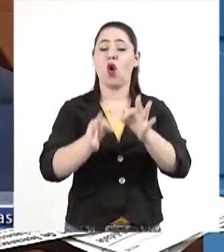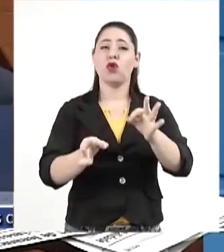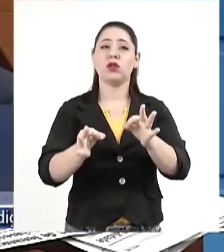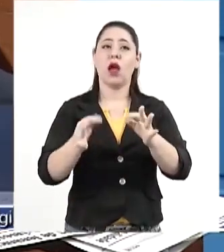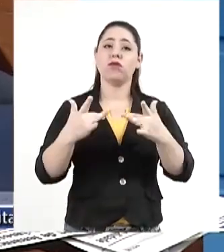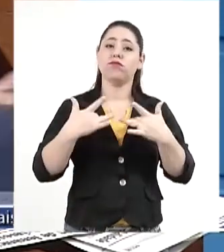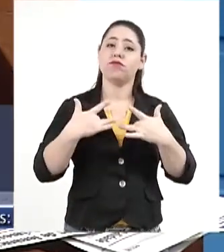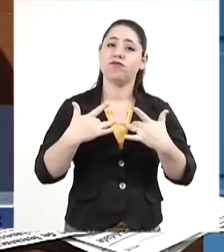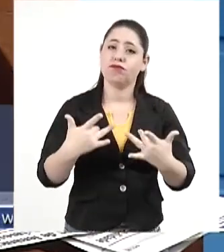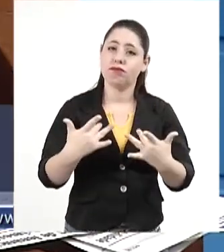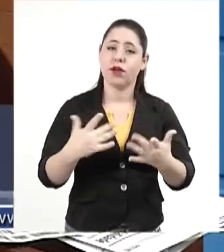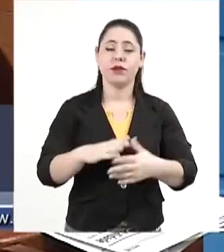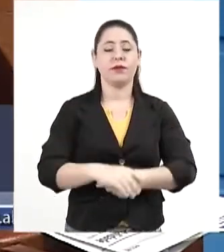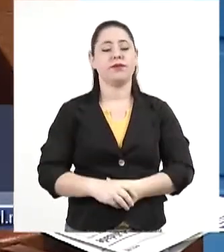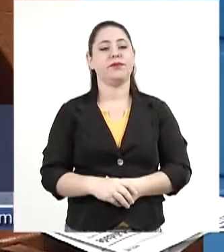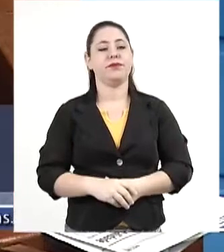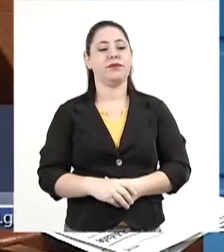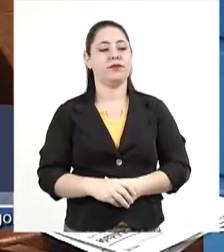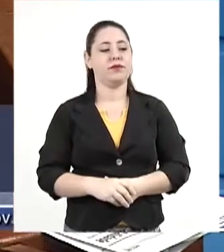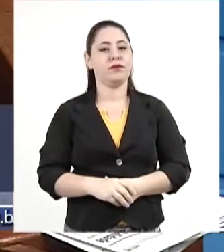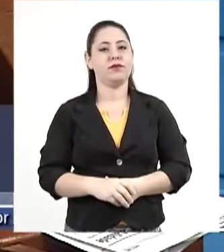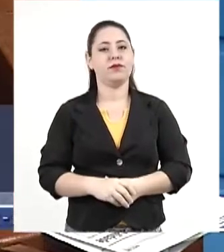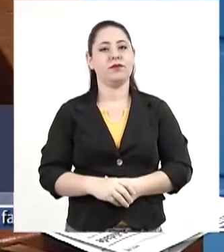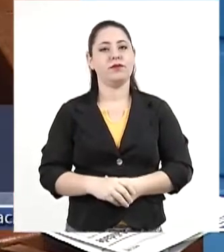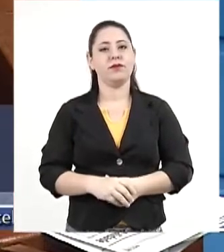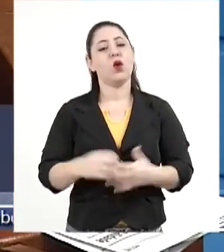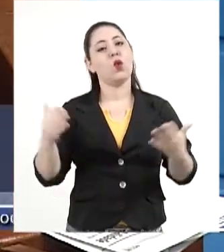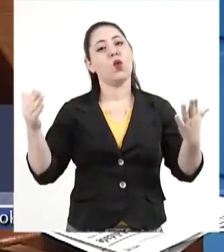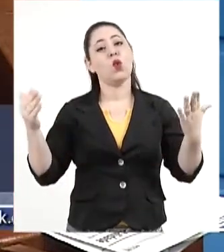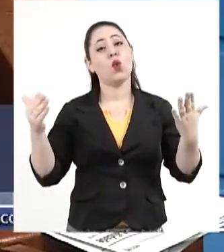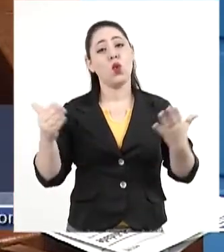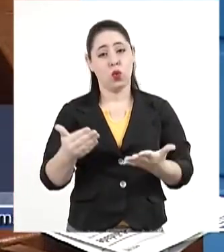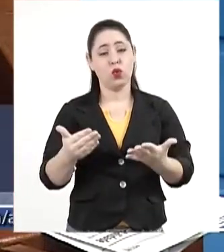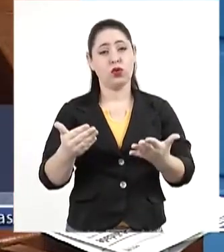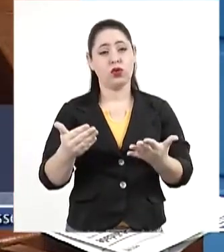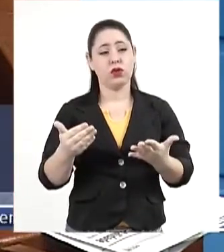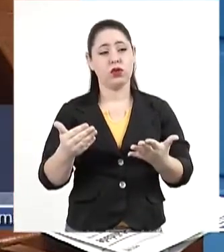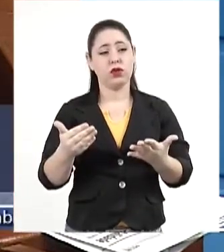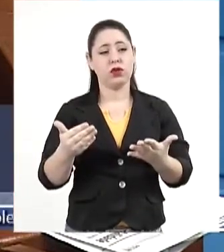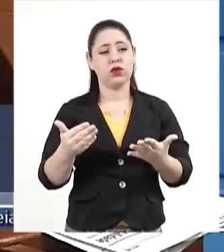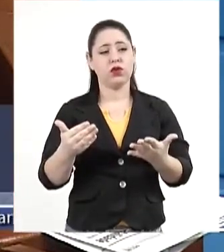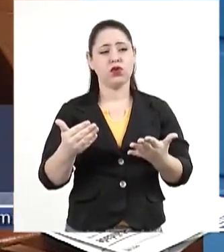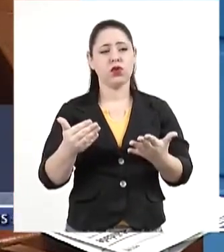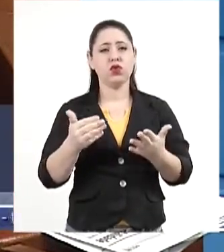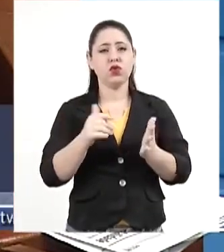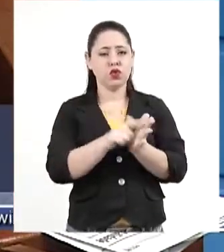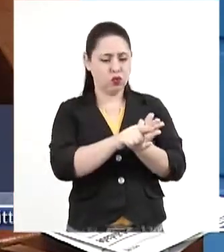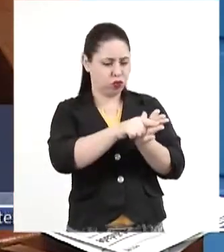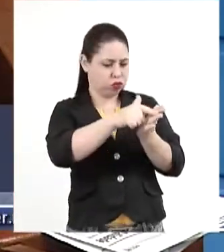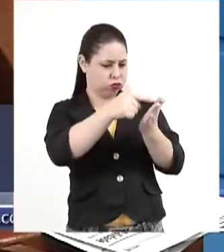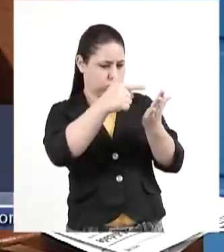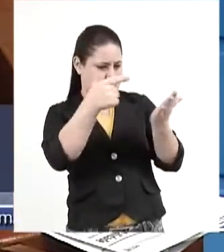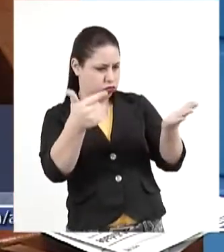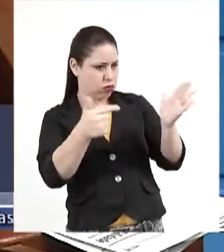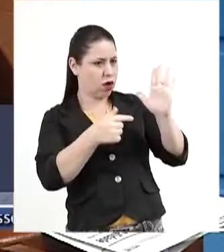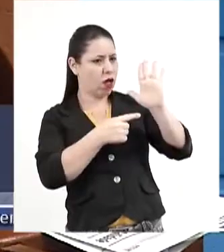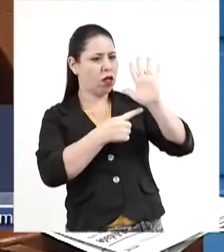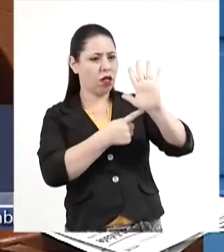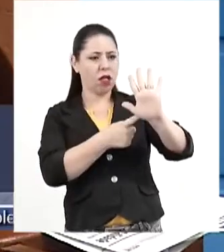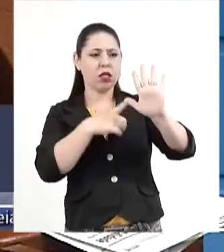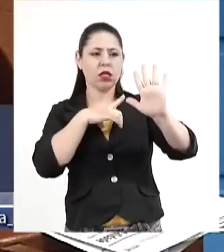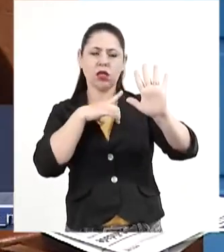fraterna. E hoje, por coincidência, os jornais estão estampando isso aqui,